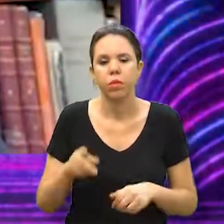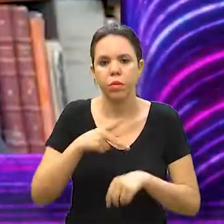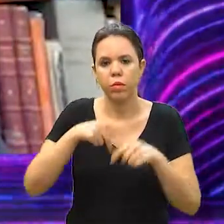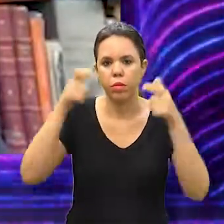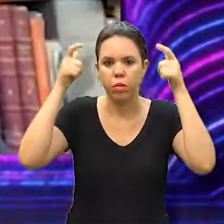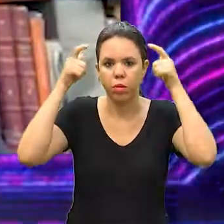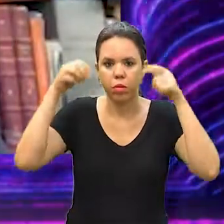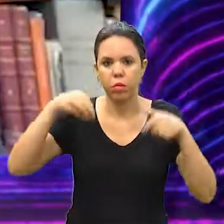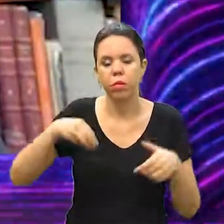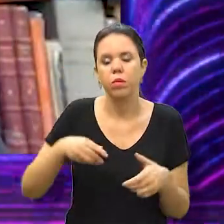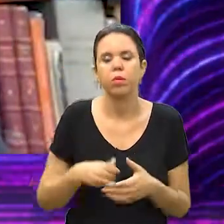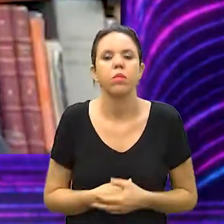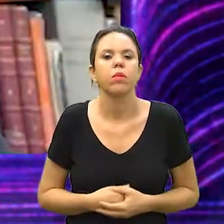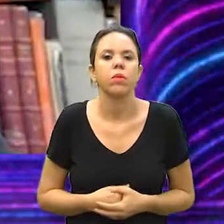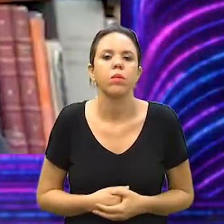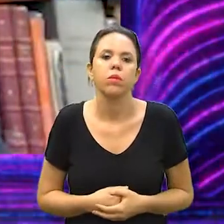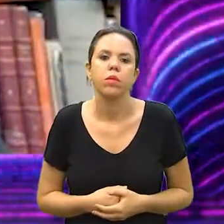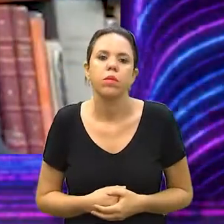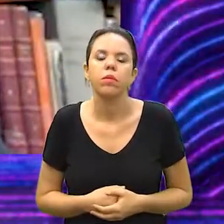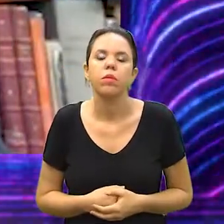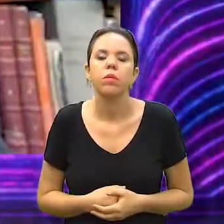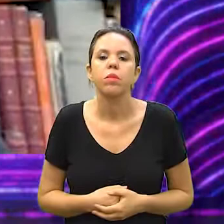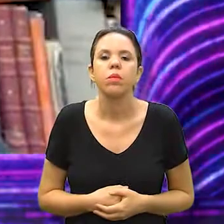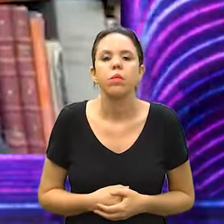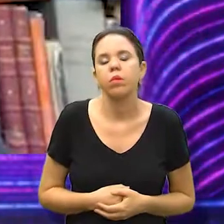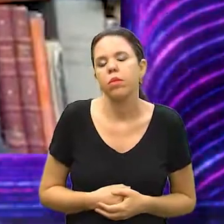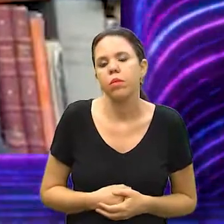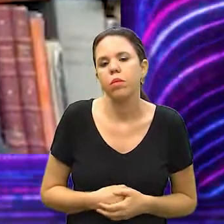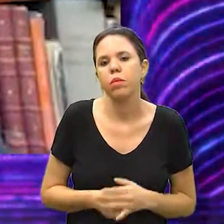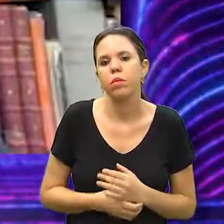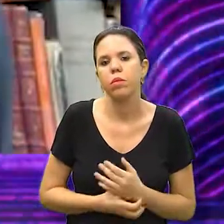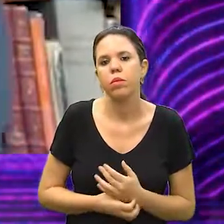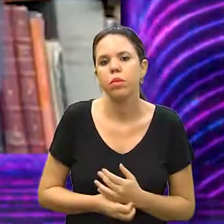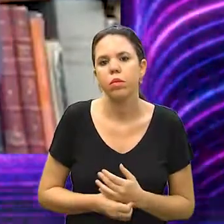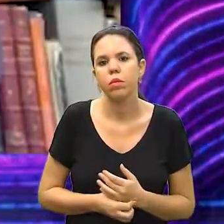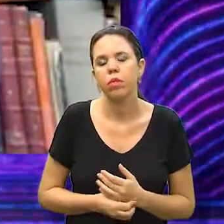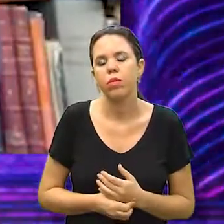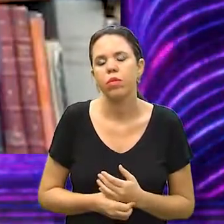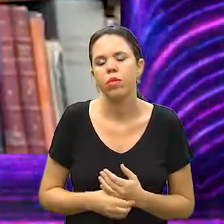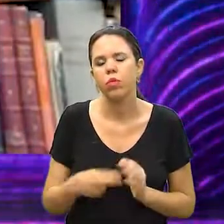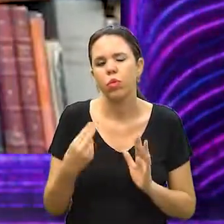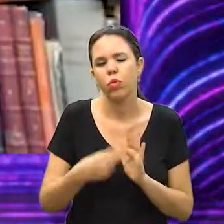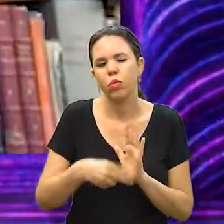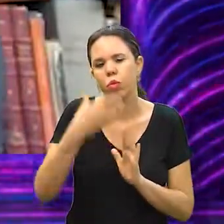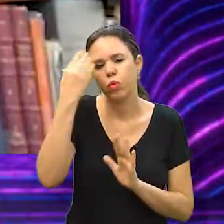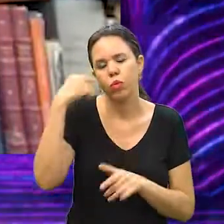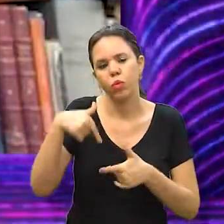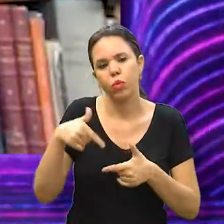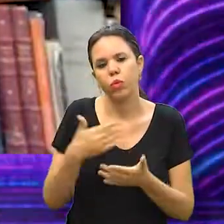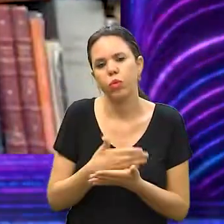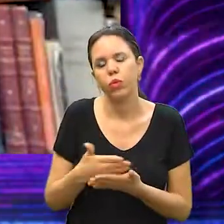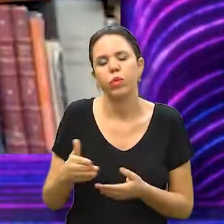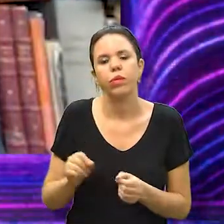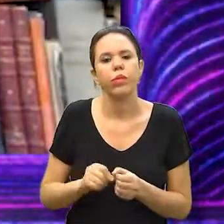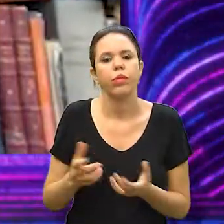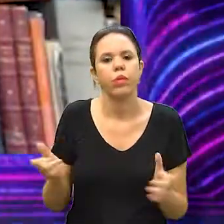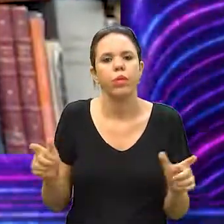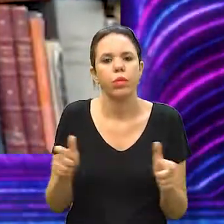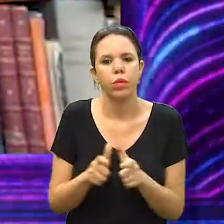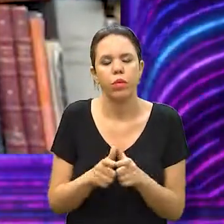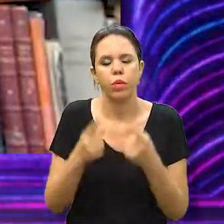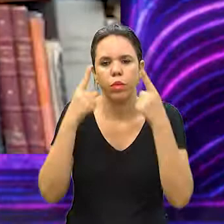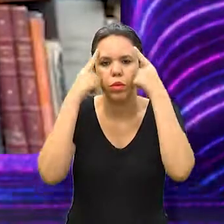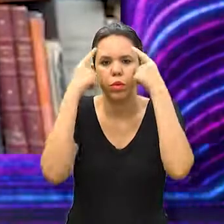mexicano, ele é um mexicano que me foge o nome, ele começou a fazer um trabalho seguinte, ele queria diminuir